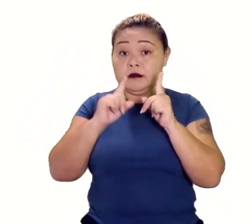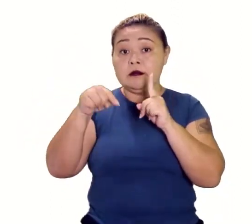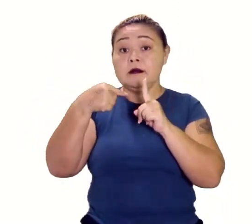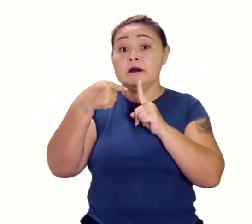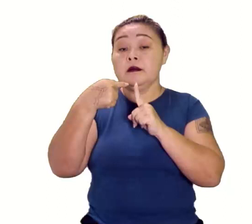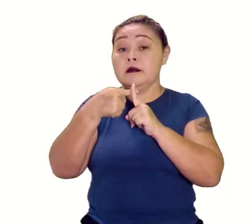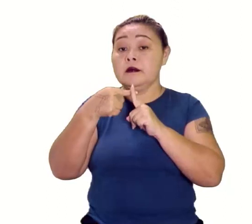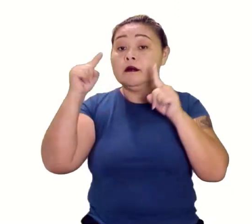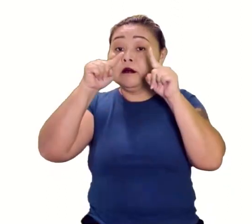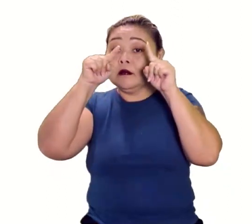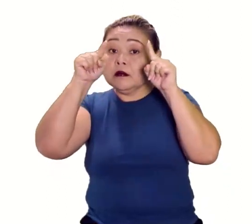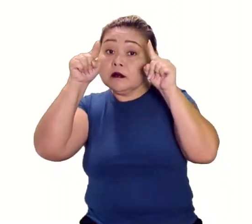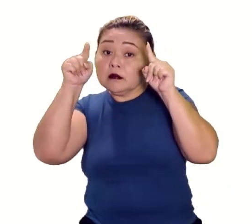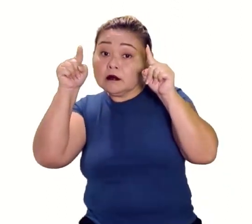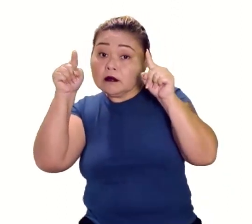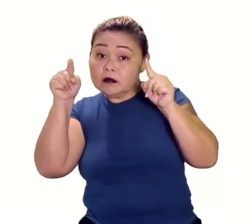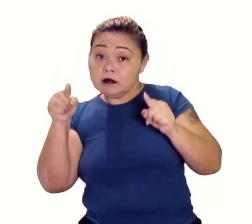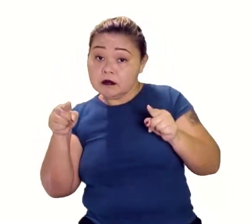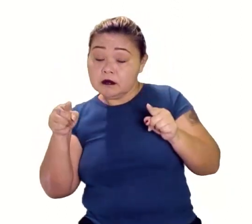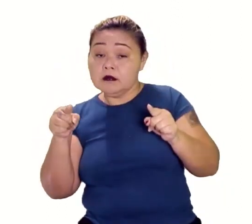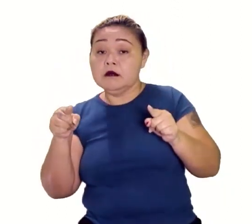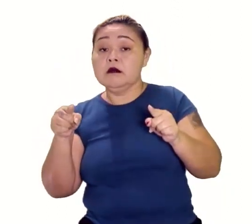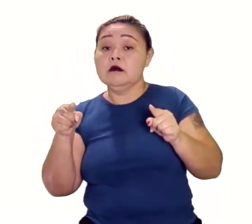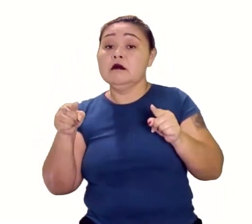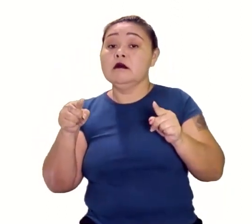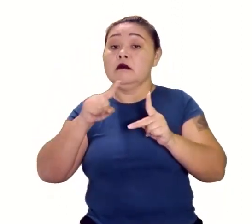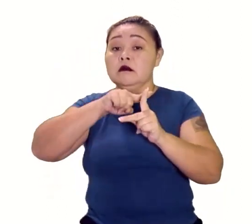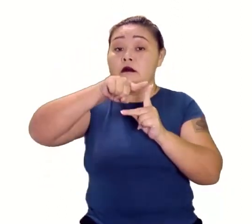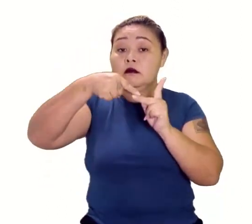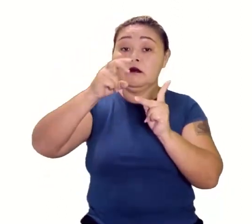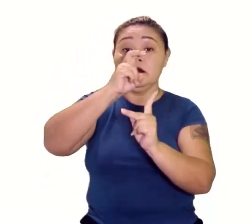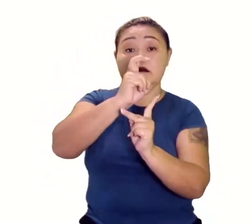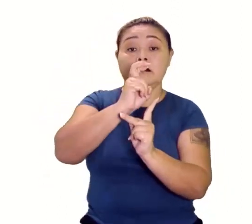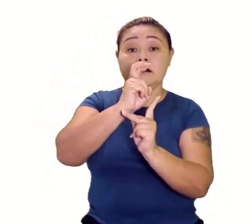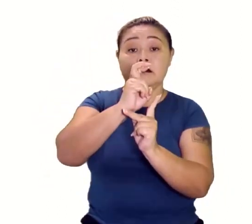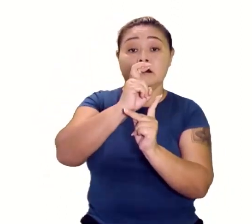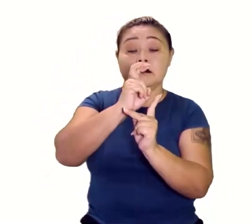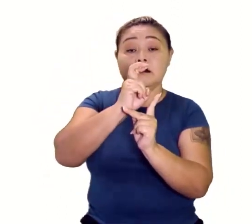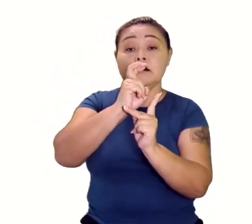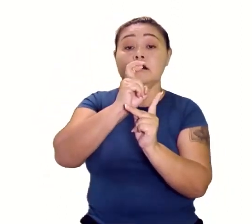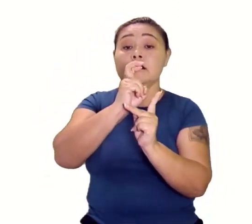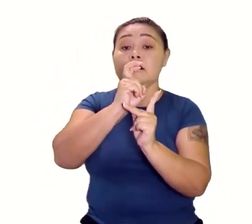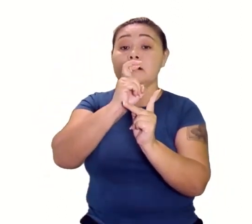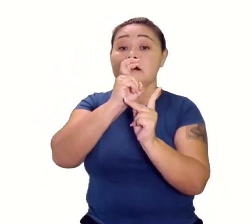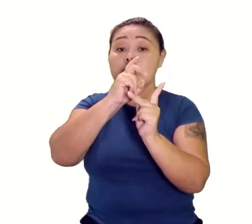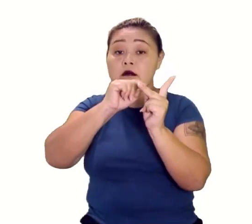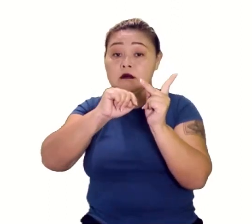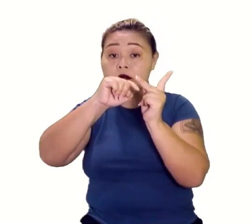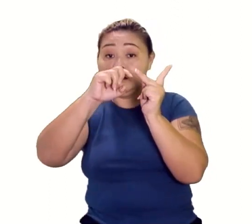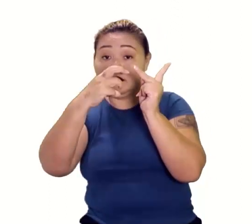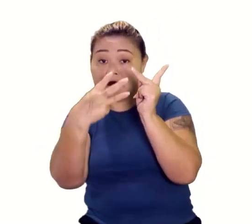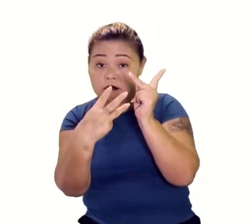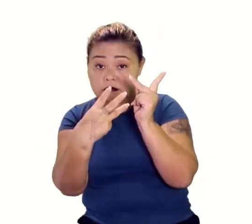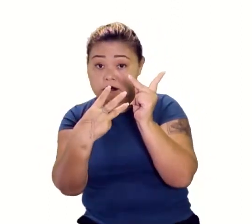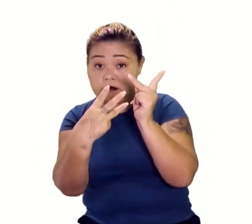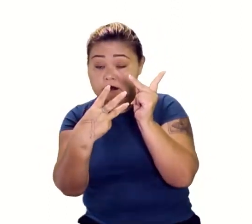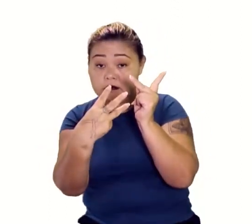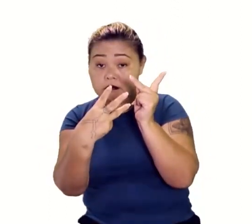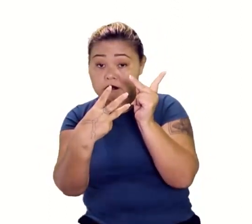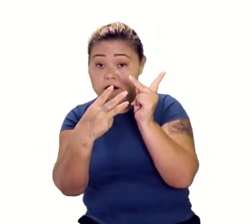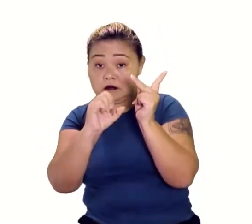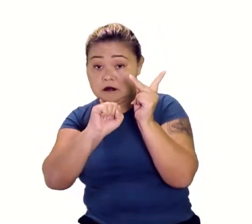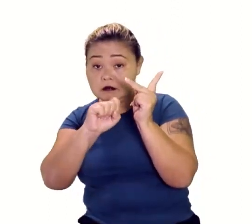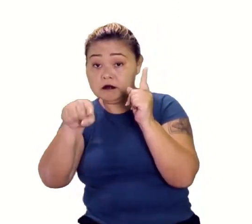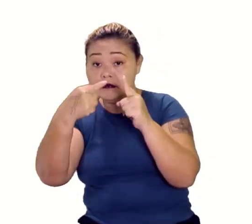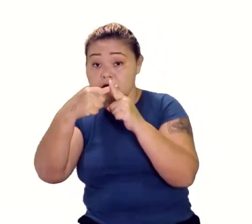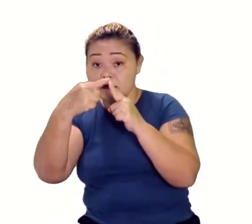16, mais, abre parênteses, raiz quinta da raiz cúbica